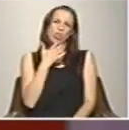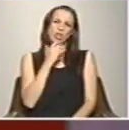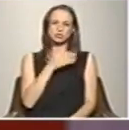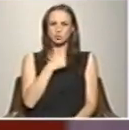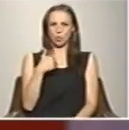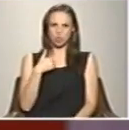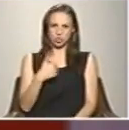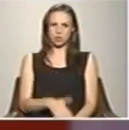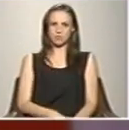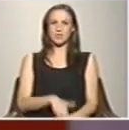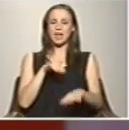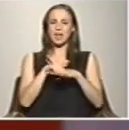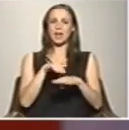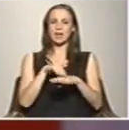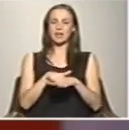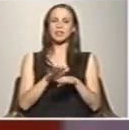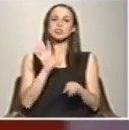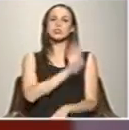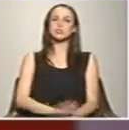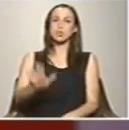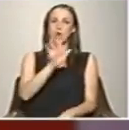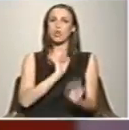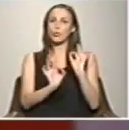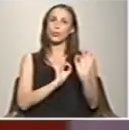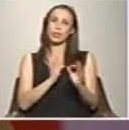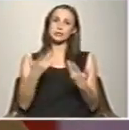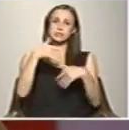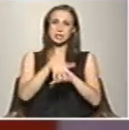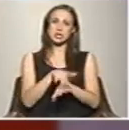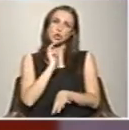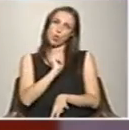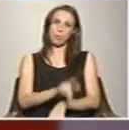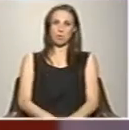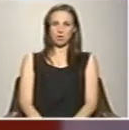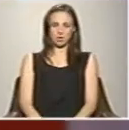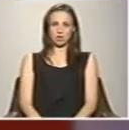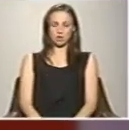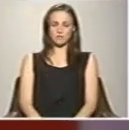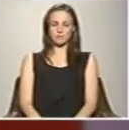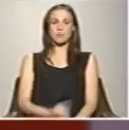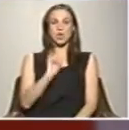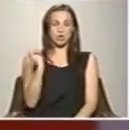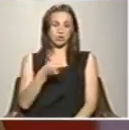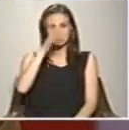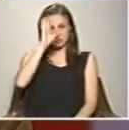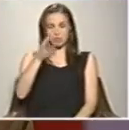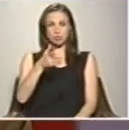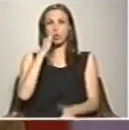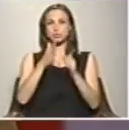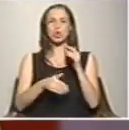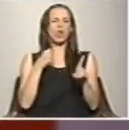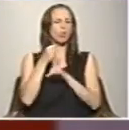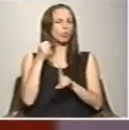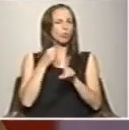Rede Nacional de Cuidados Continuados Integrados. E nós sabemos o que é que tem acontecido e é que nós temos a luta que temos tido